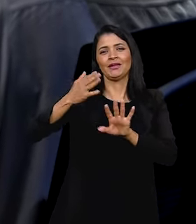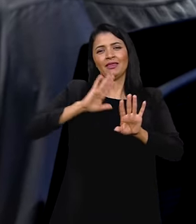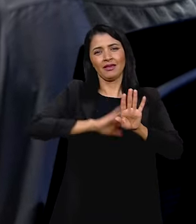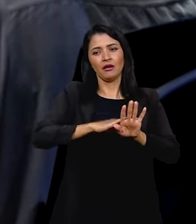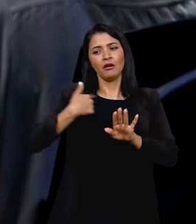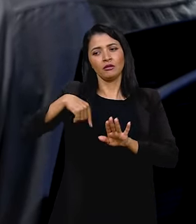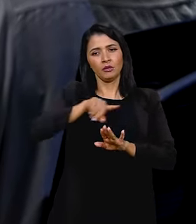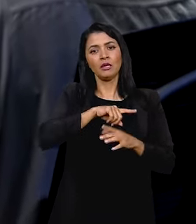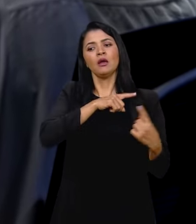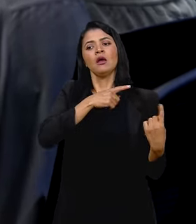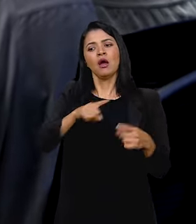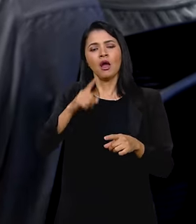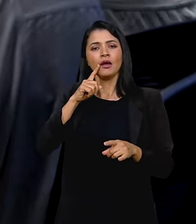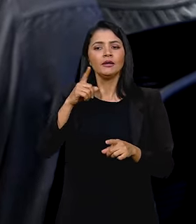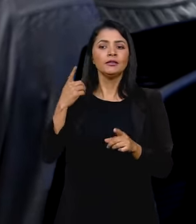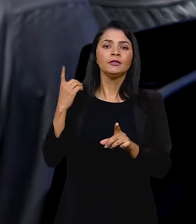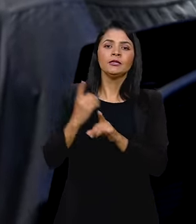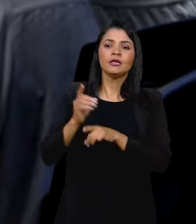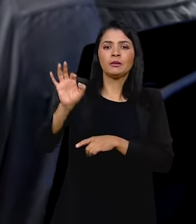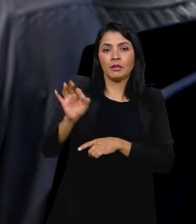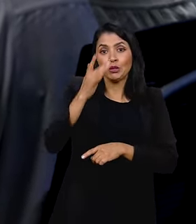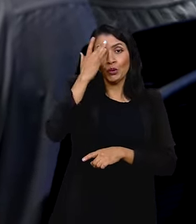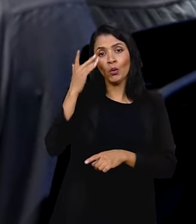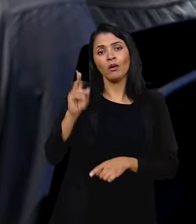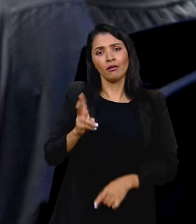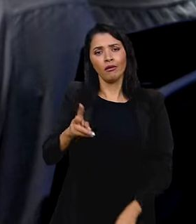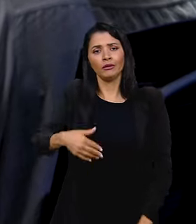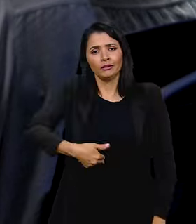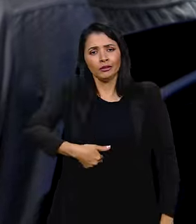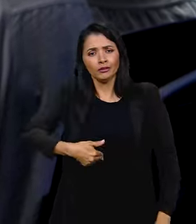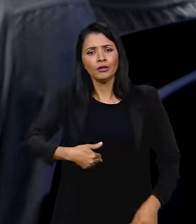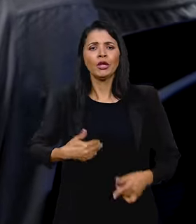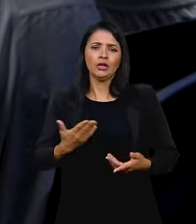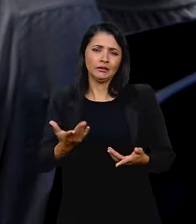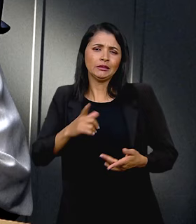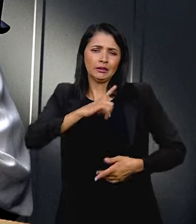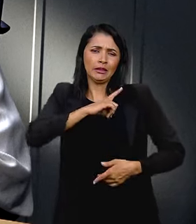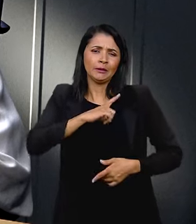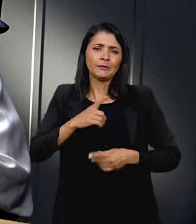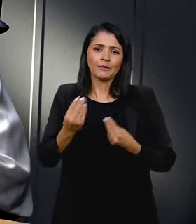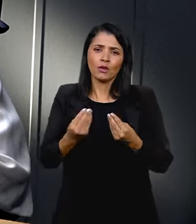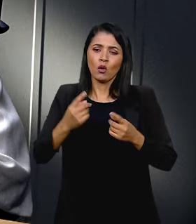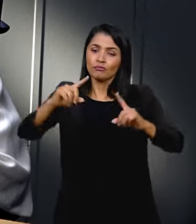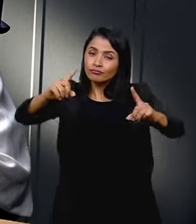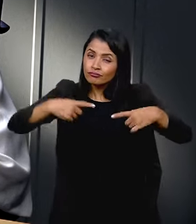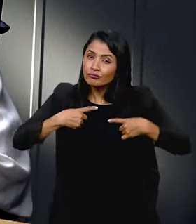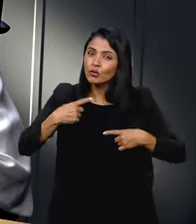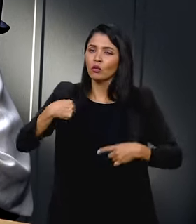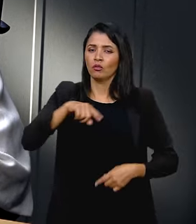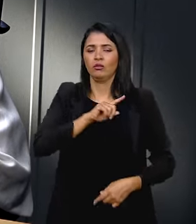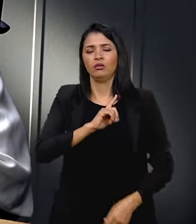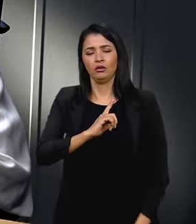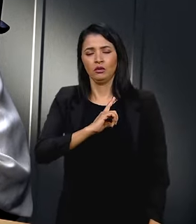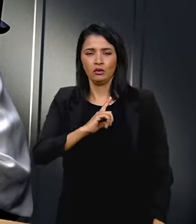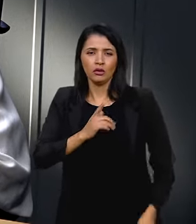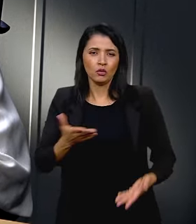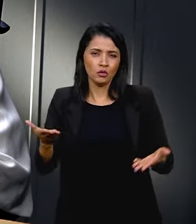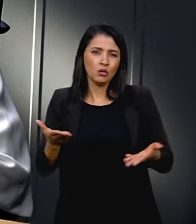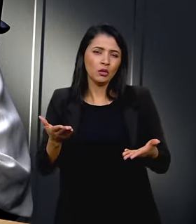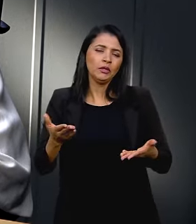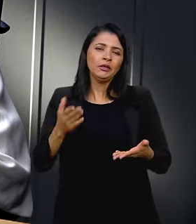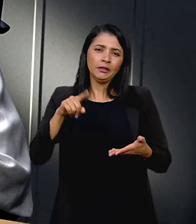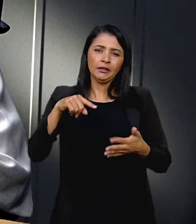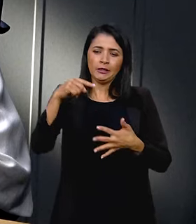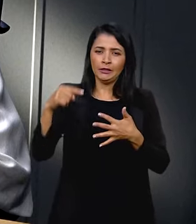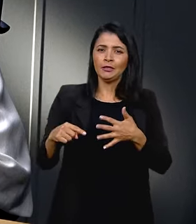enfrentar e chegar nesse percentual de pessoas que ainda estão passando fome então acho que é o maior desafio que a gente tem e que